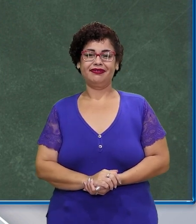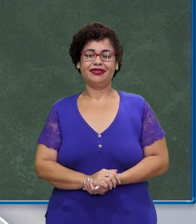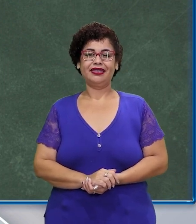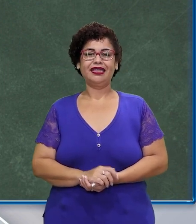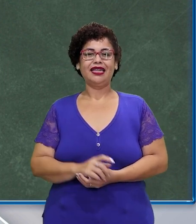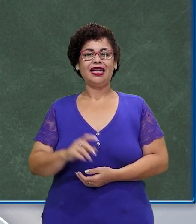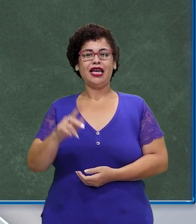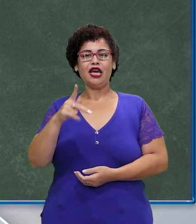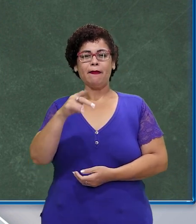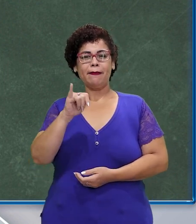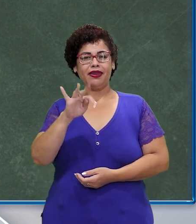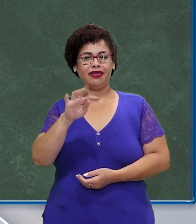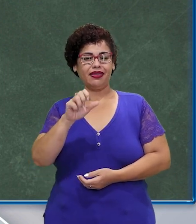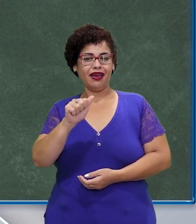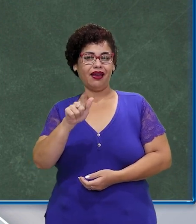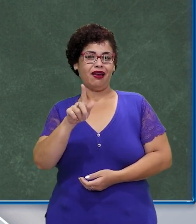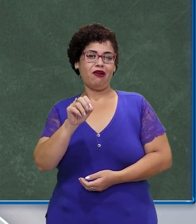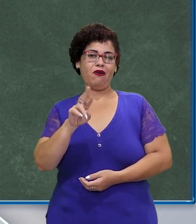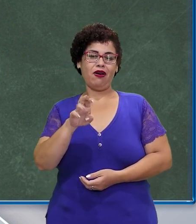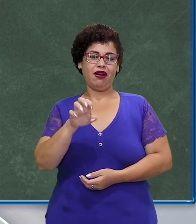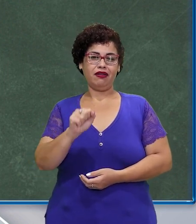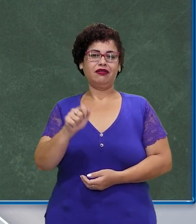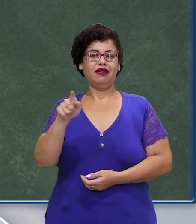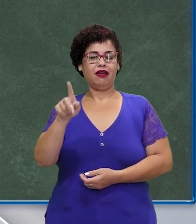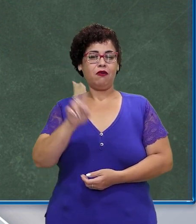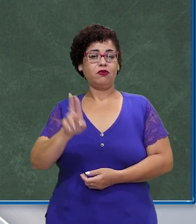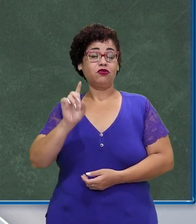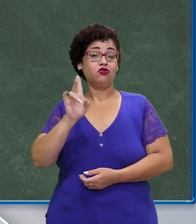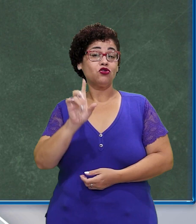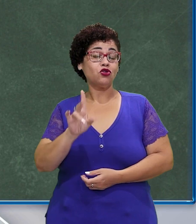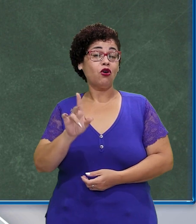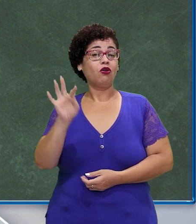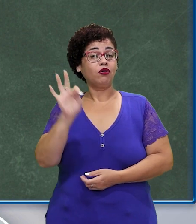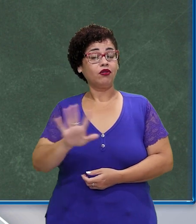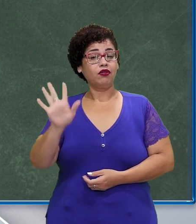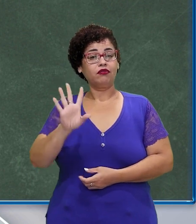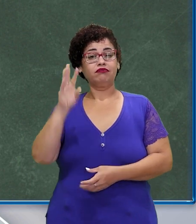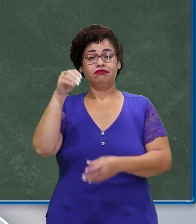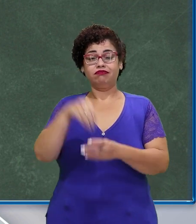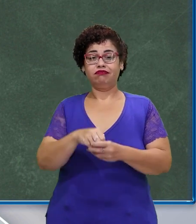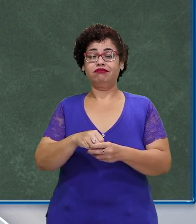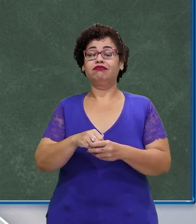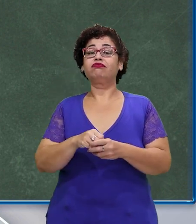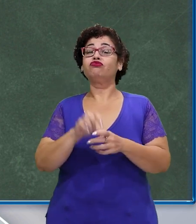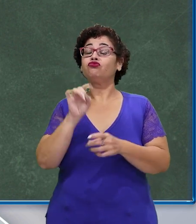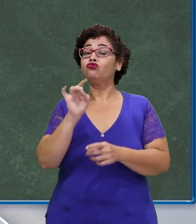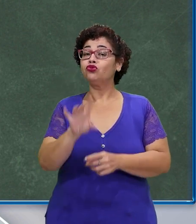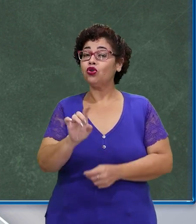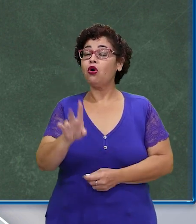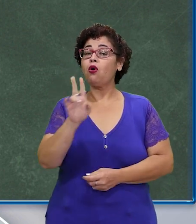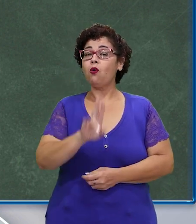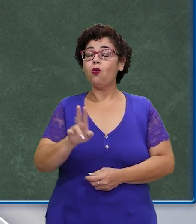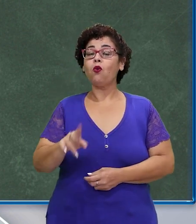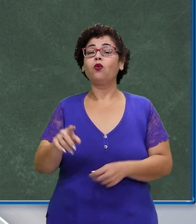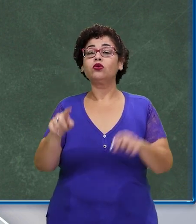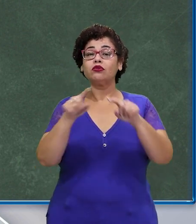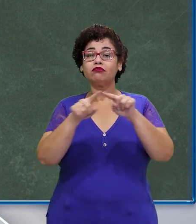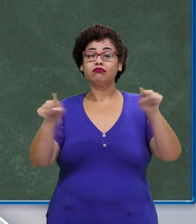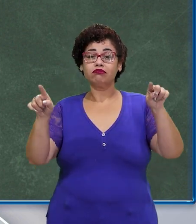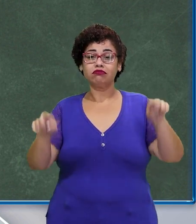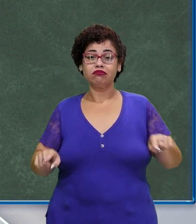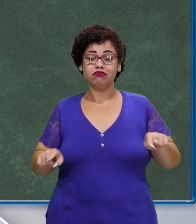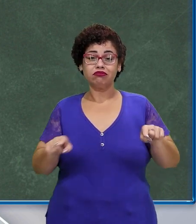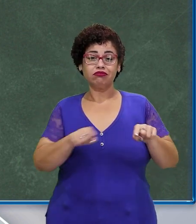de Pitágoras é um teorema aplicado somente no triângulo retângulo, tá bom? Vamos lembrar aqui o